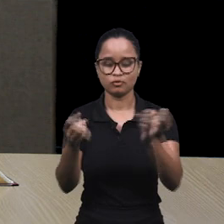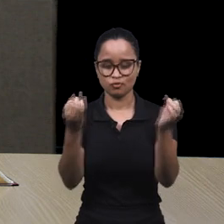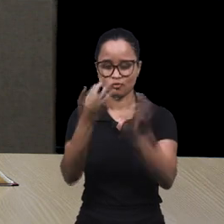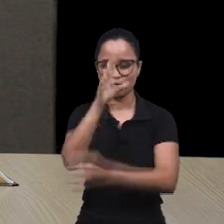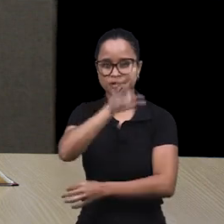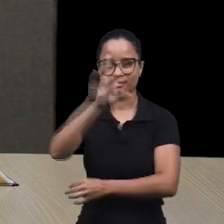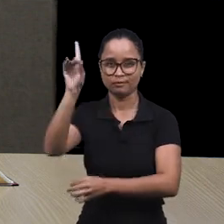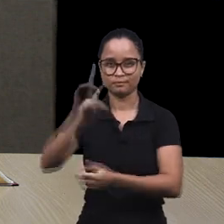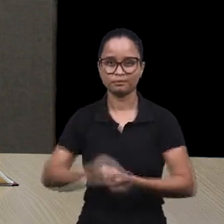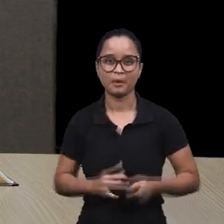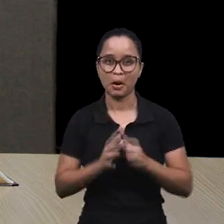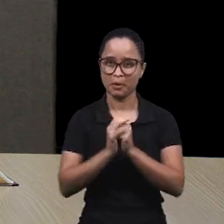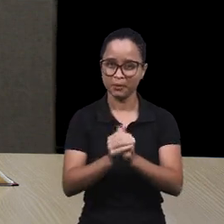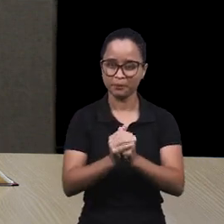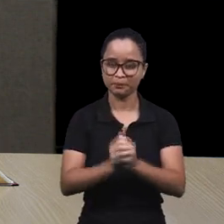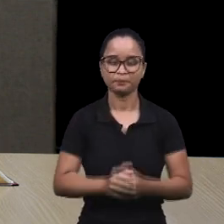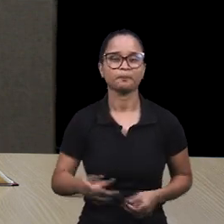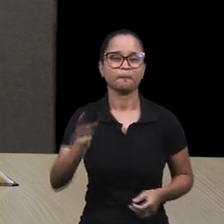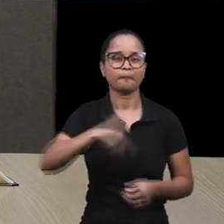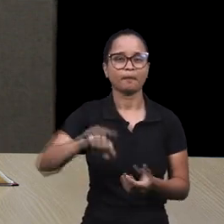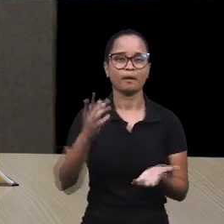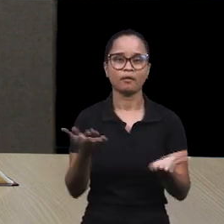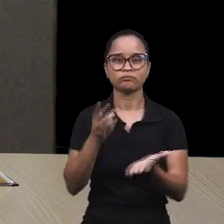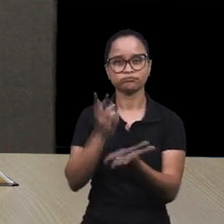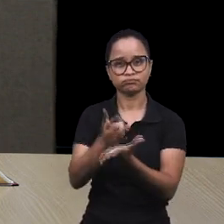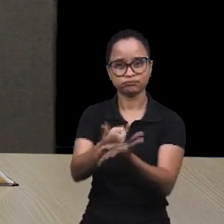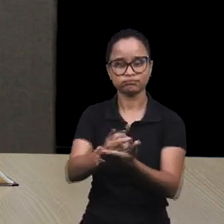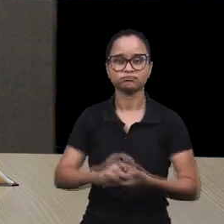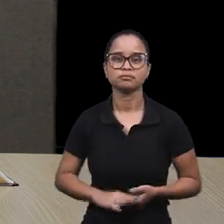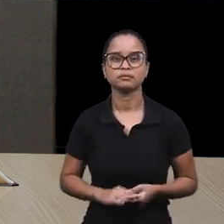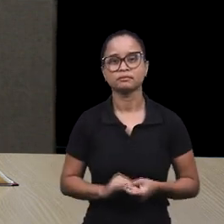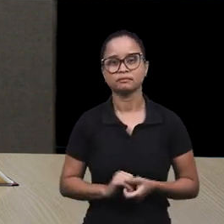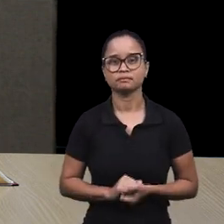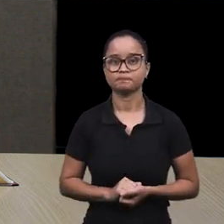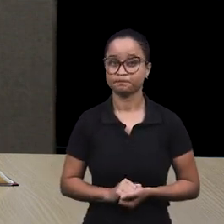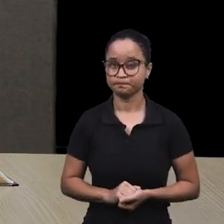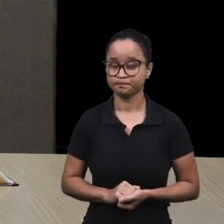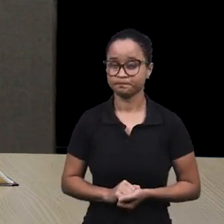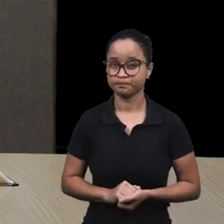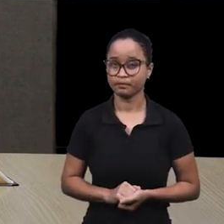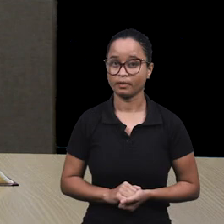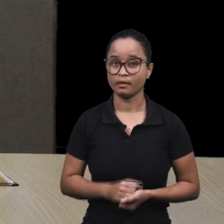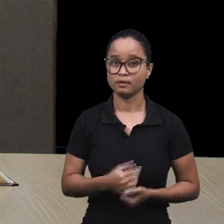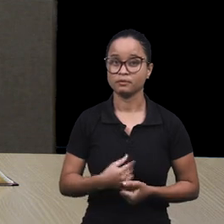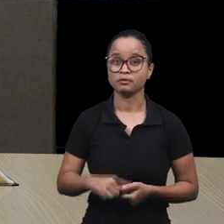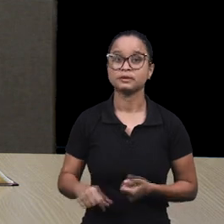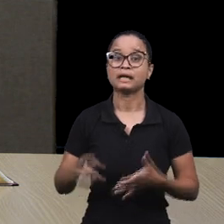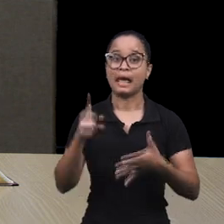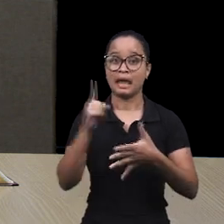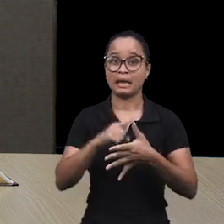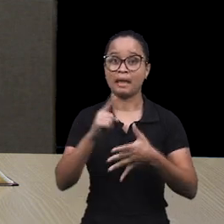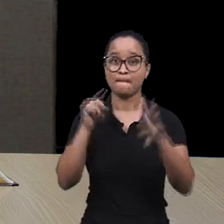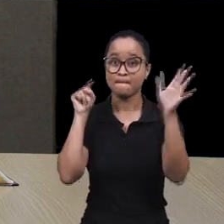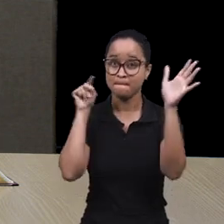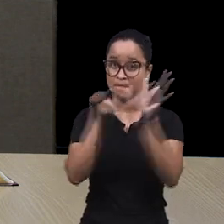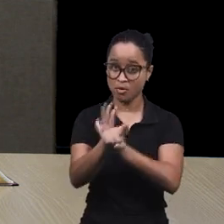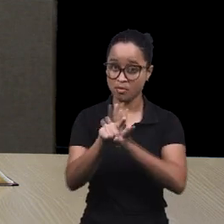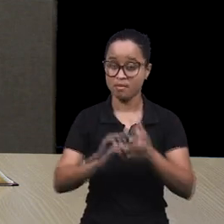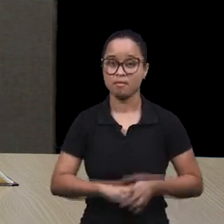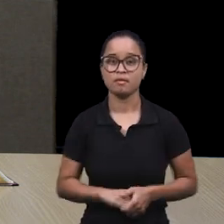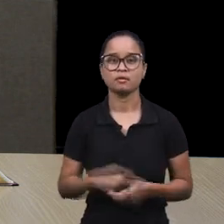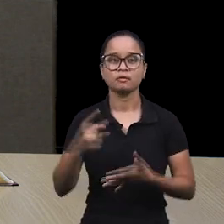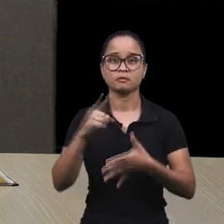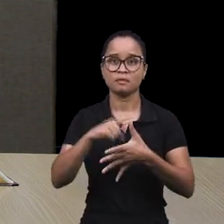Glória a Deus. Amém, irmãos? Nós vamos continuar agora e vamos partir para a nossa quinta pergunta. E a nossa